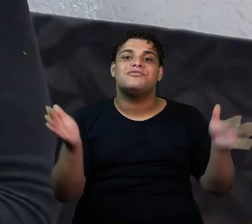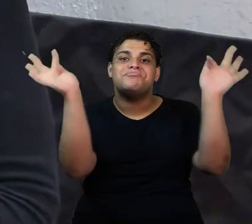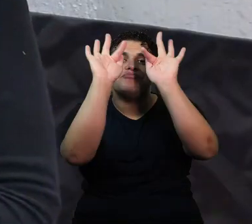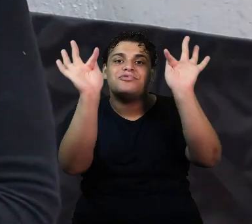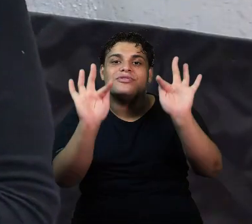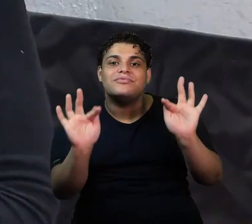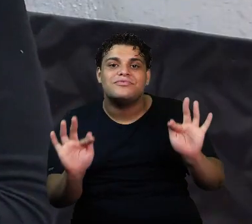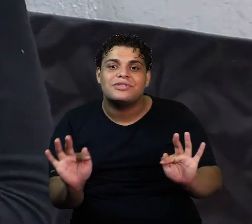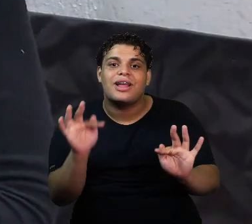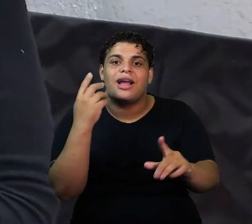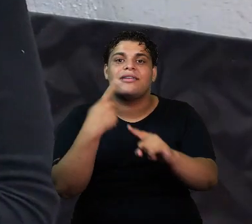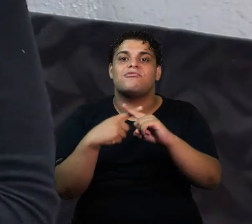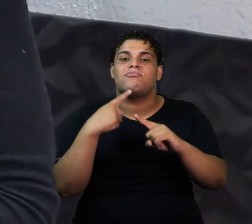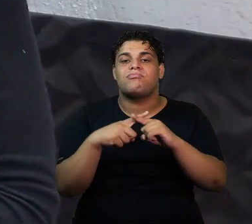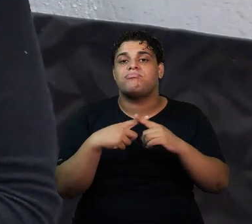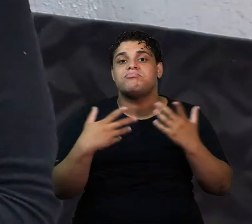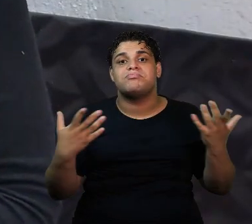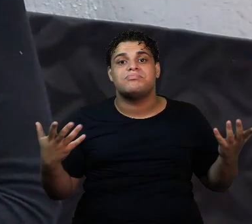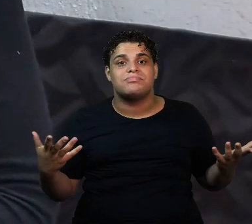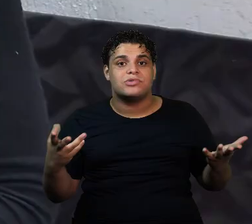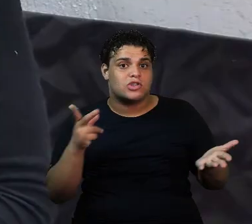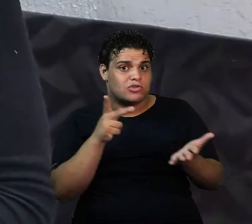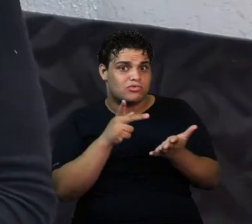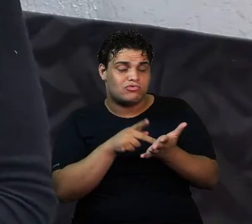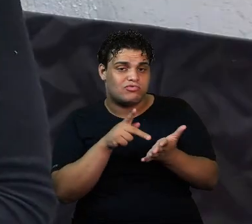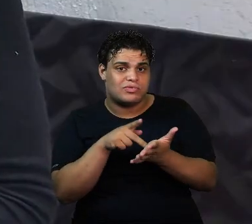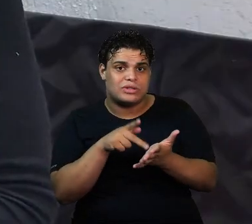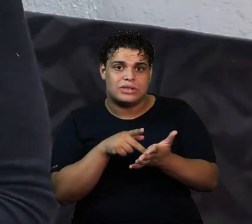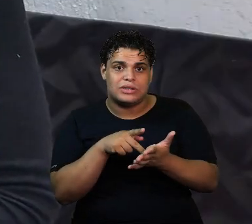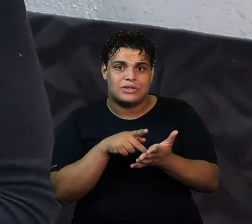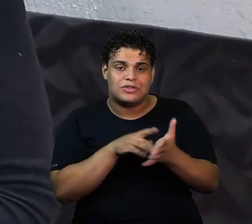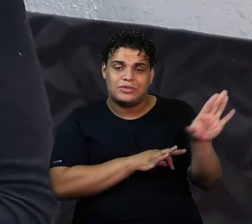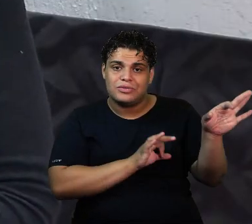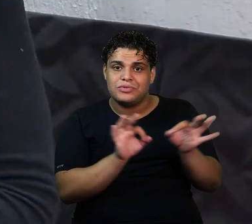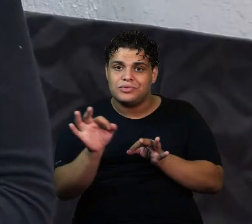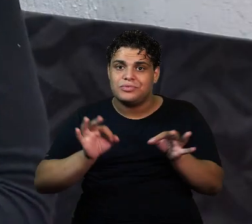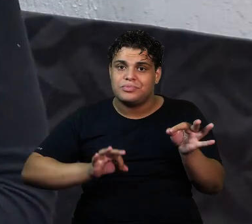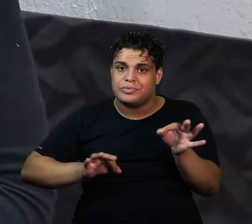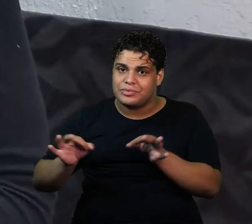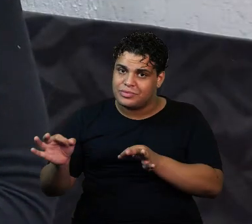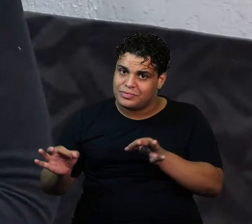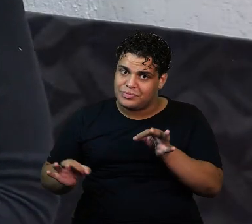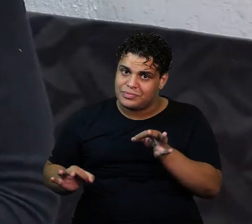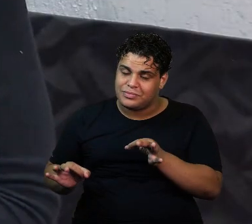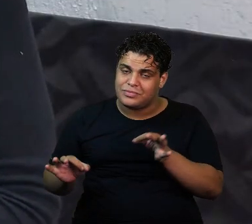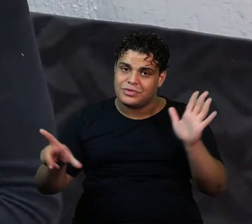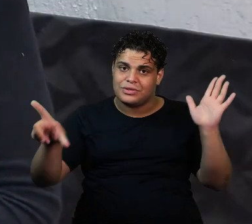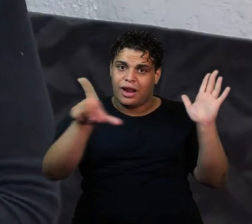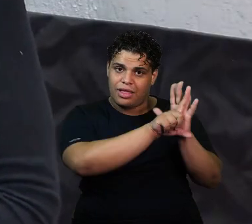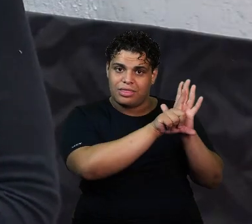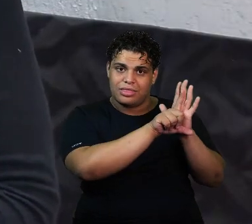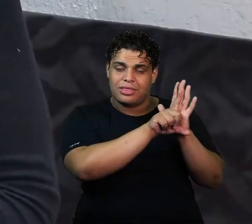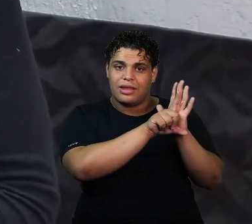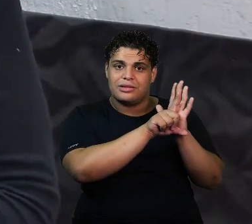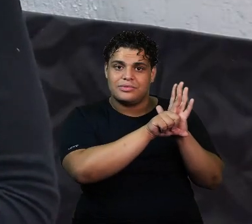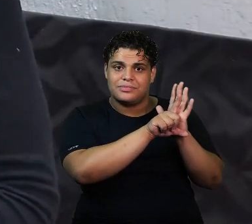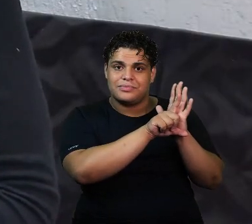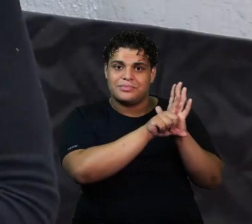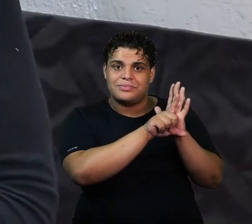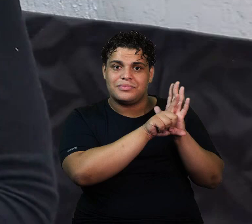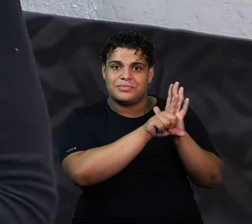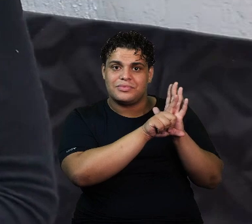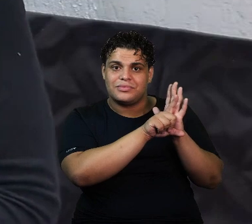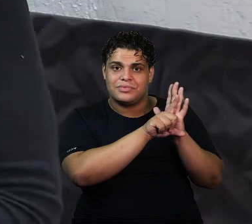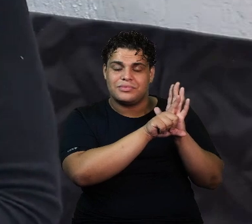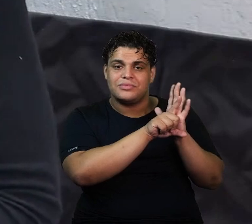felicidade, né? Porque realmente o projeto da lei de incentivo,